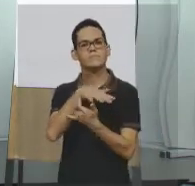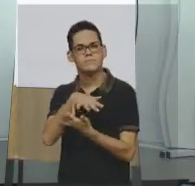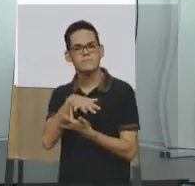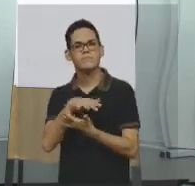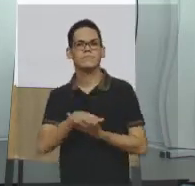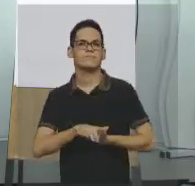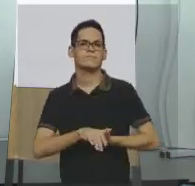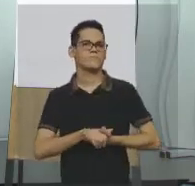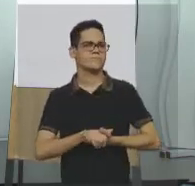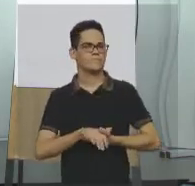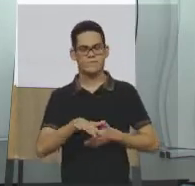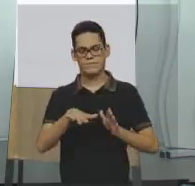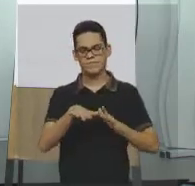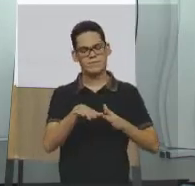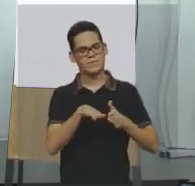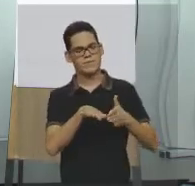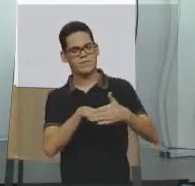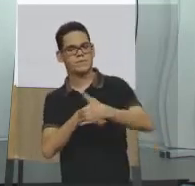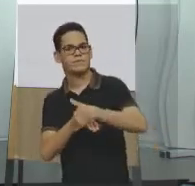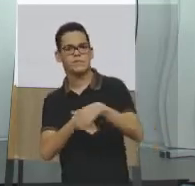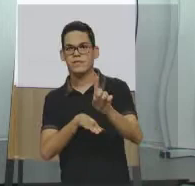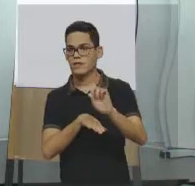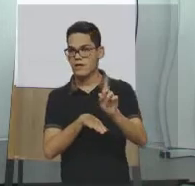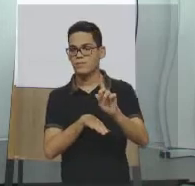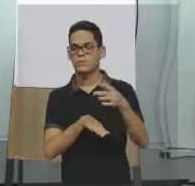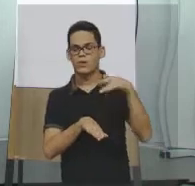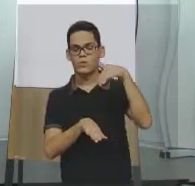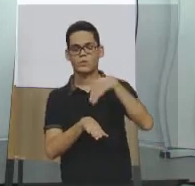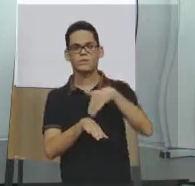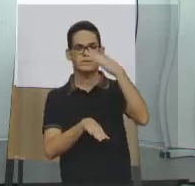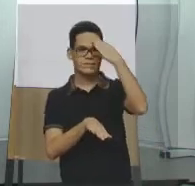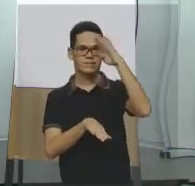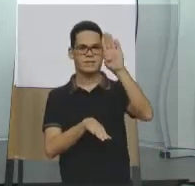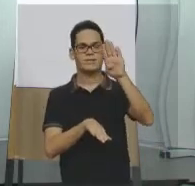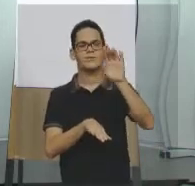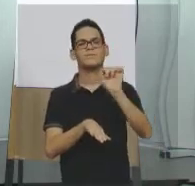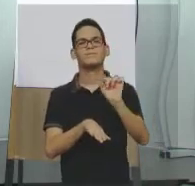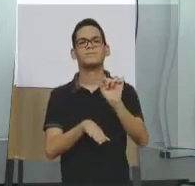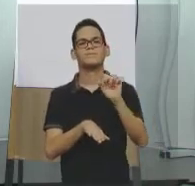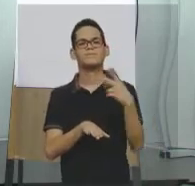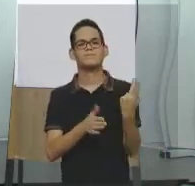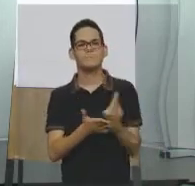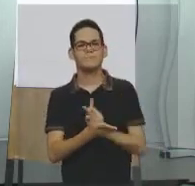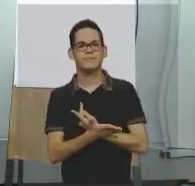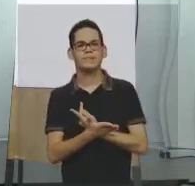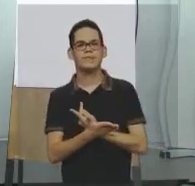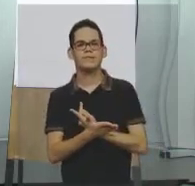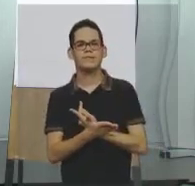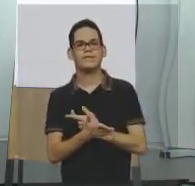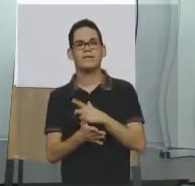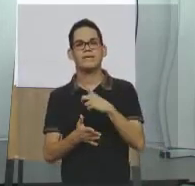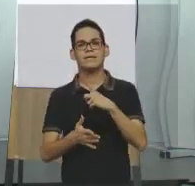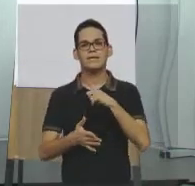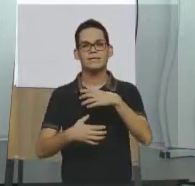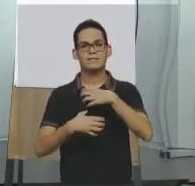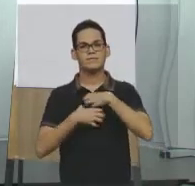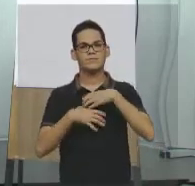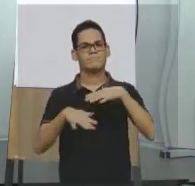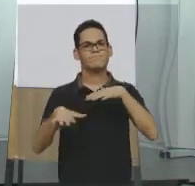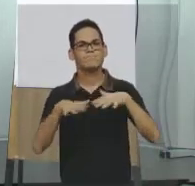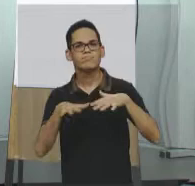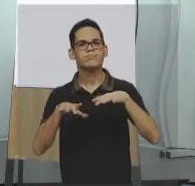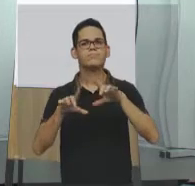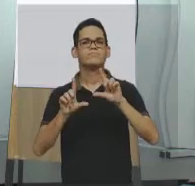das placas tectônicas, portanto, o Brasil ele sofre muito menos com